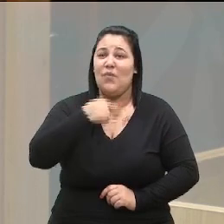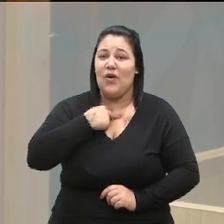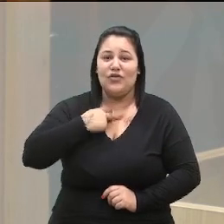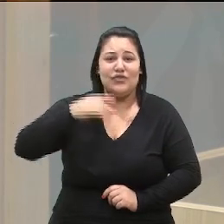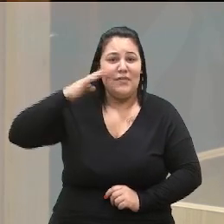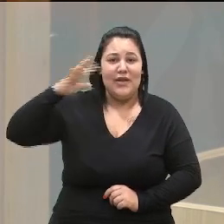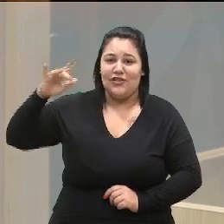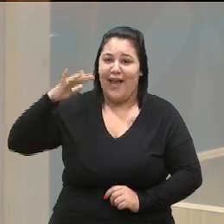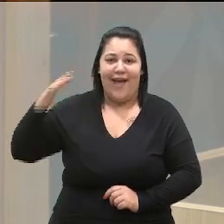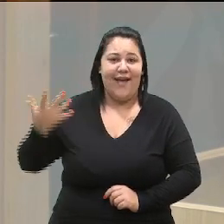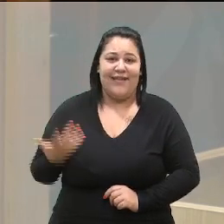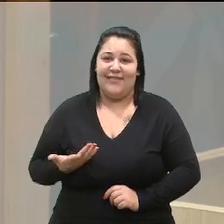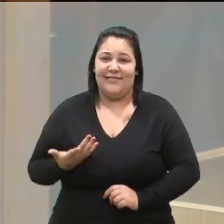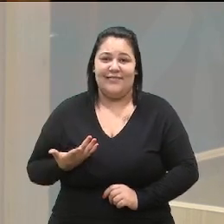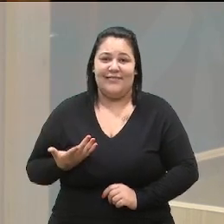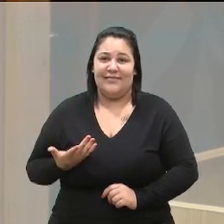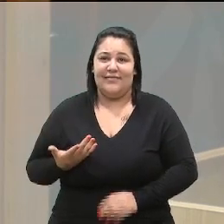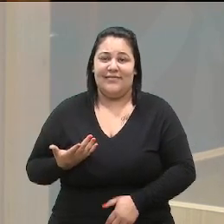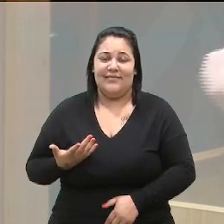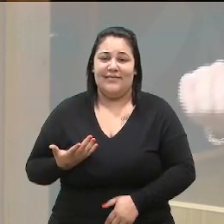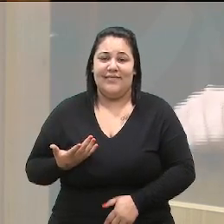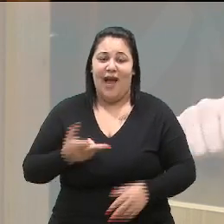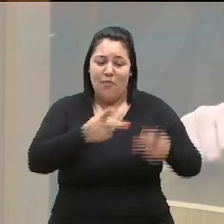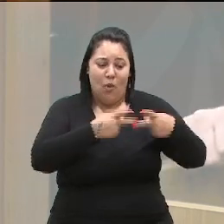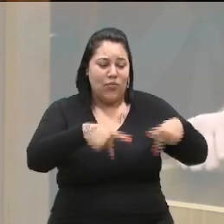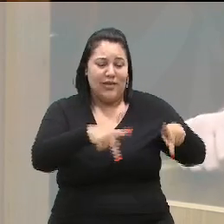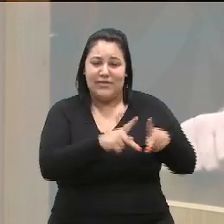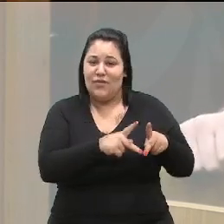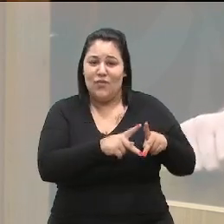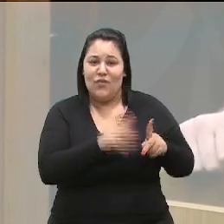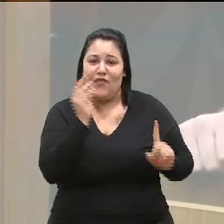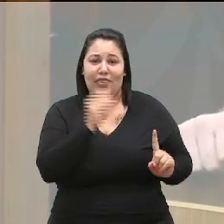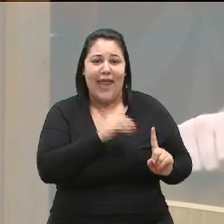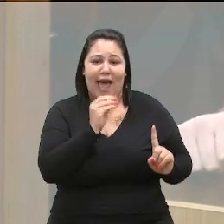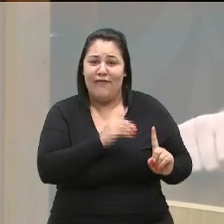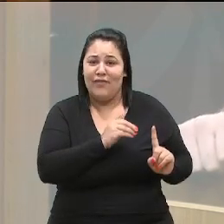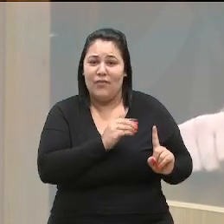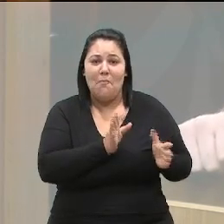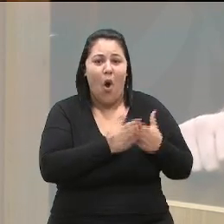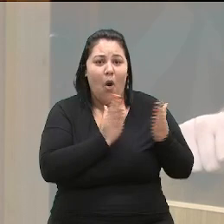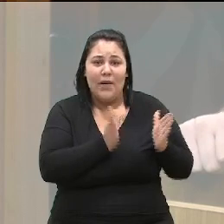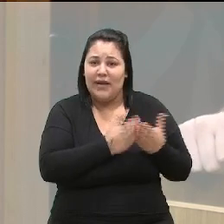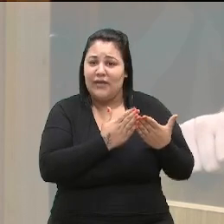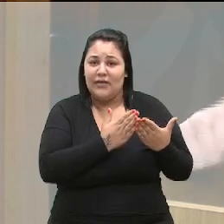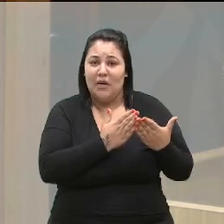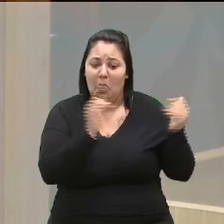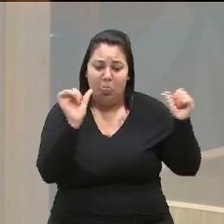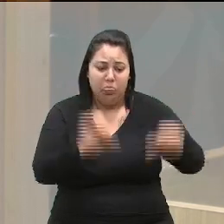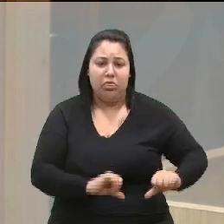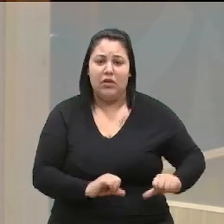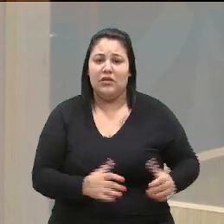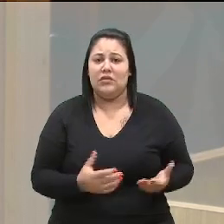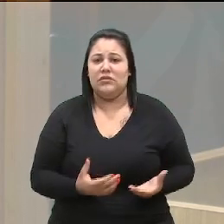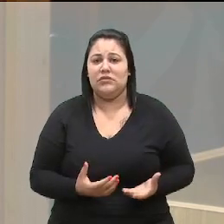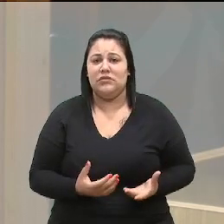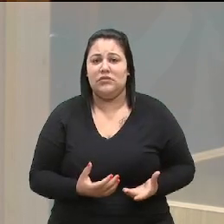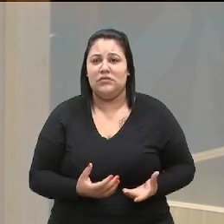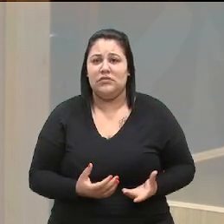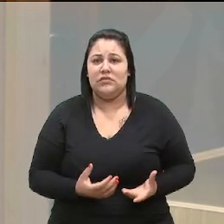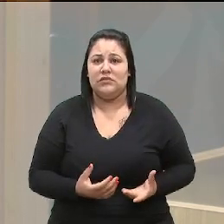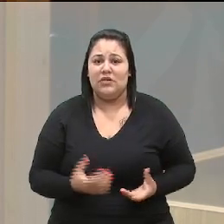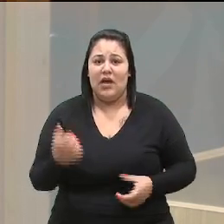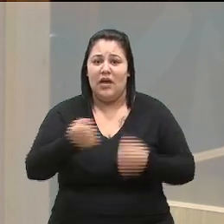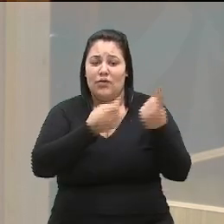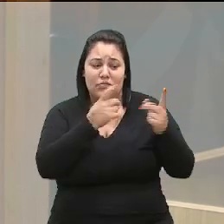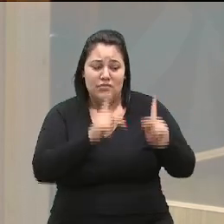inigualável pra população mais carente Talvez seja muito